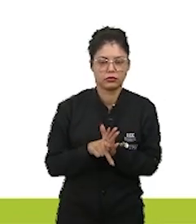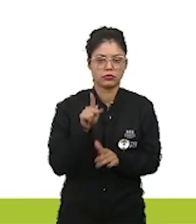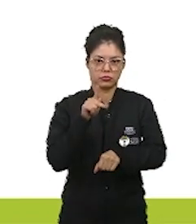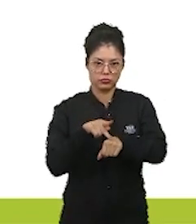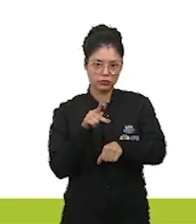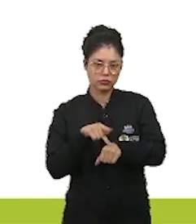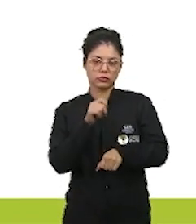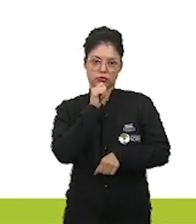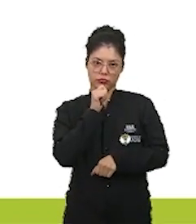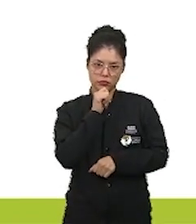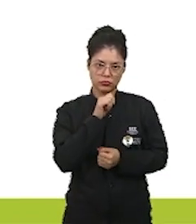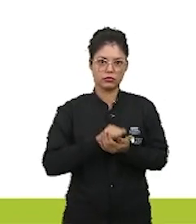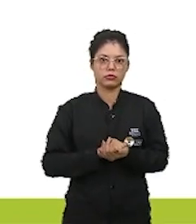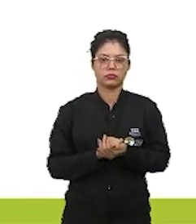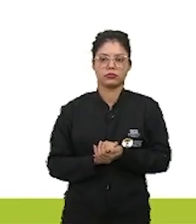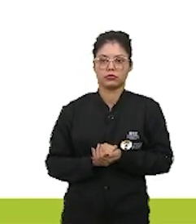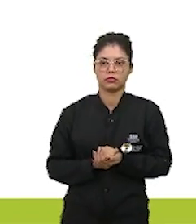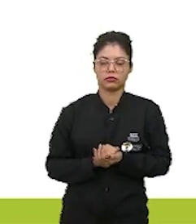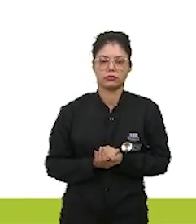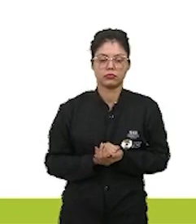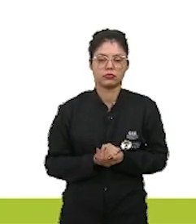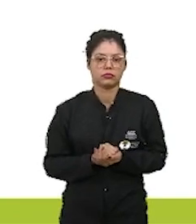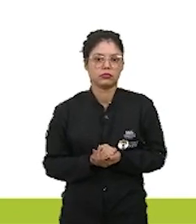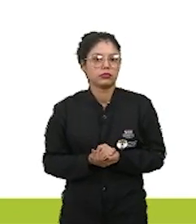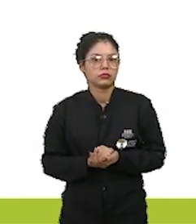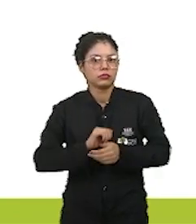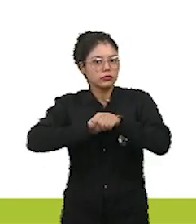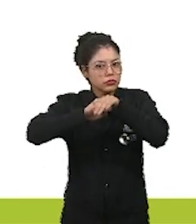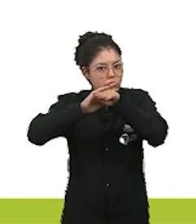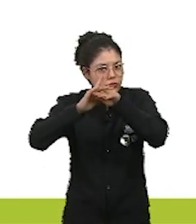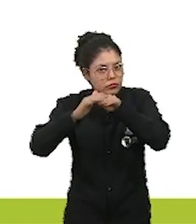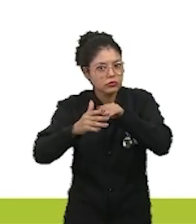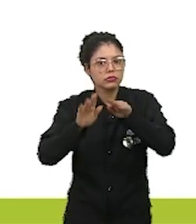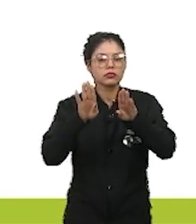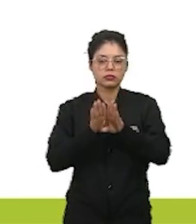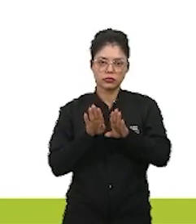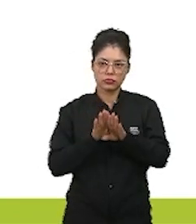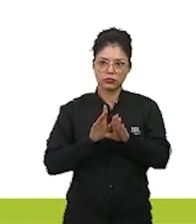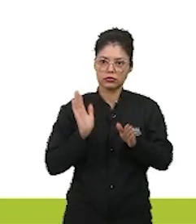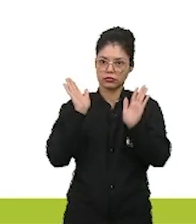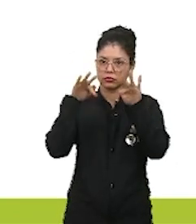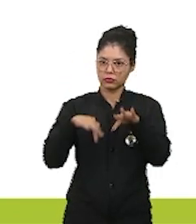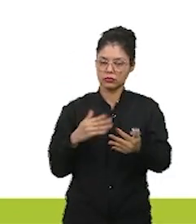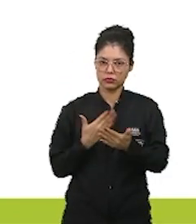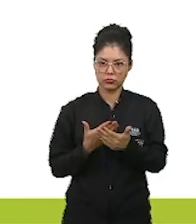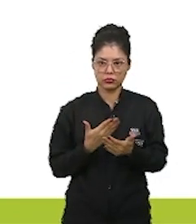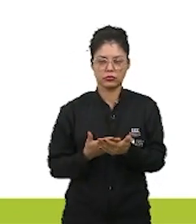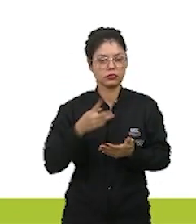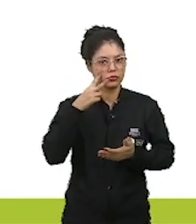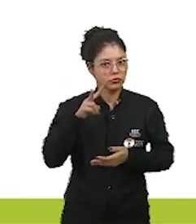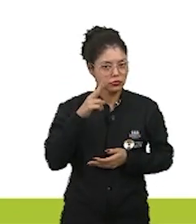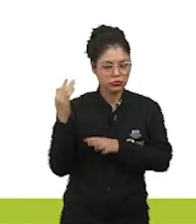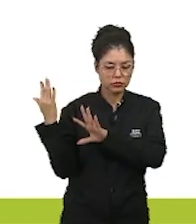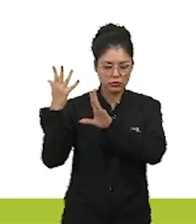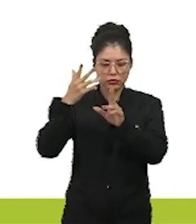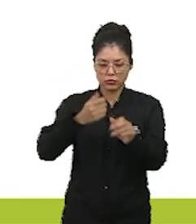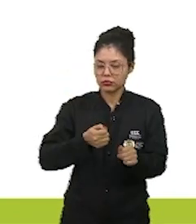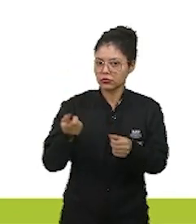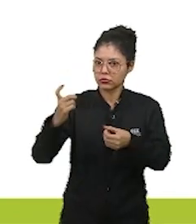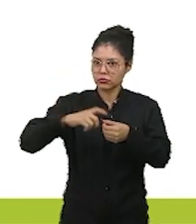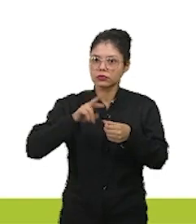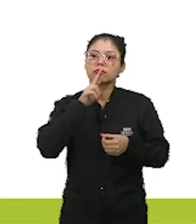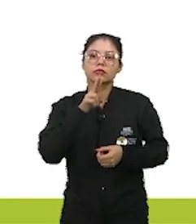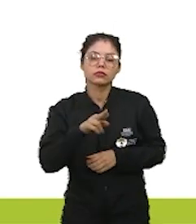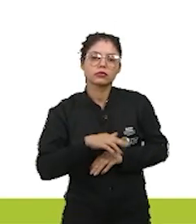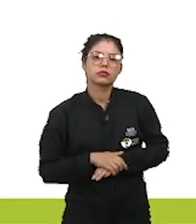rochas ígneas, sobre a questão das rochas sedimentares, e aí lá no final da aula nós vamos retomar para